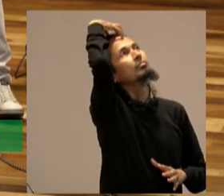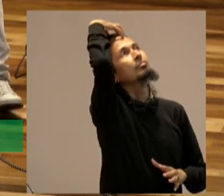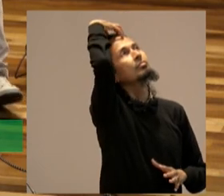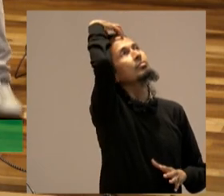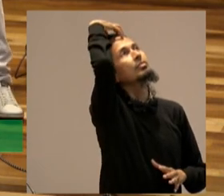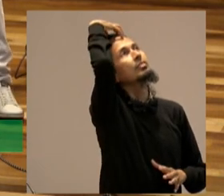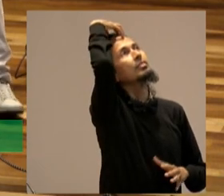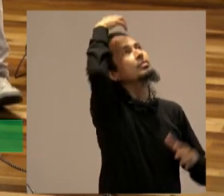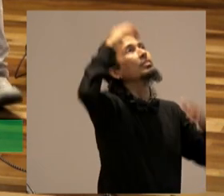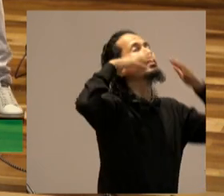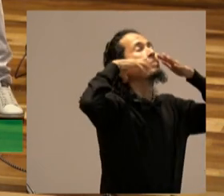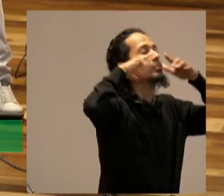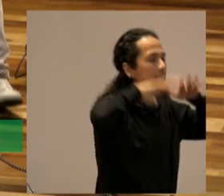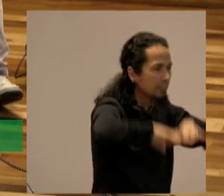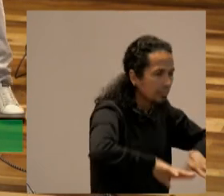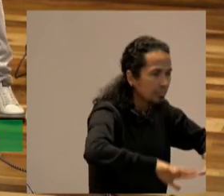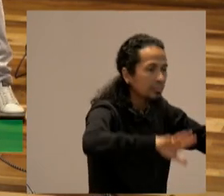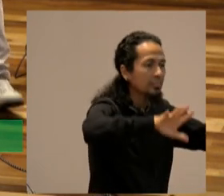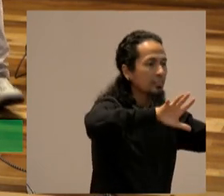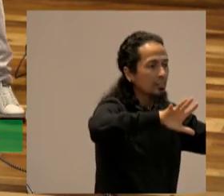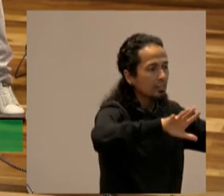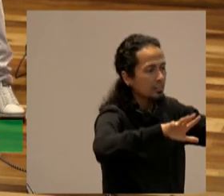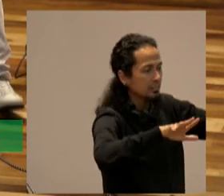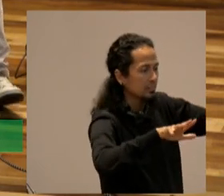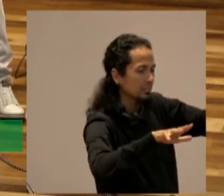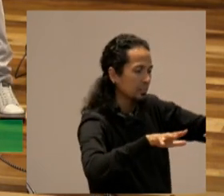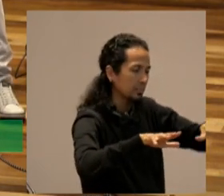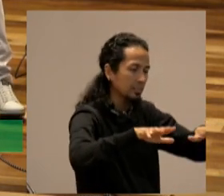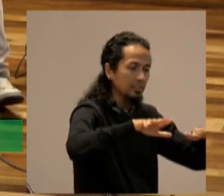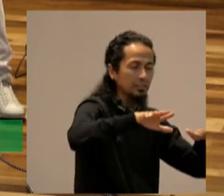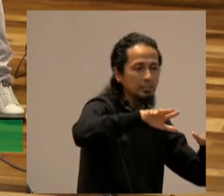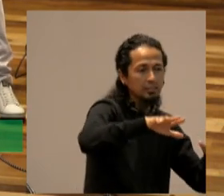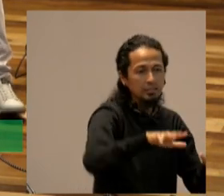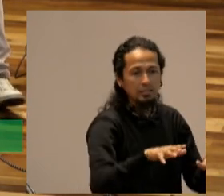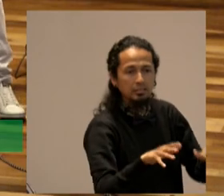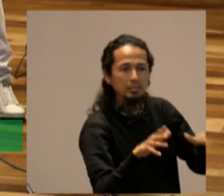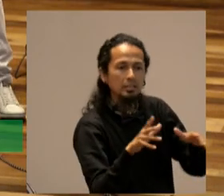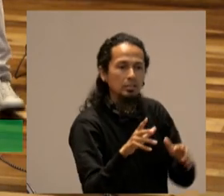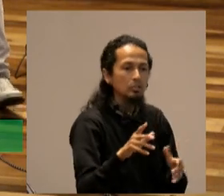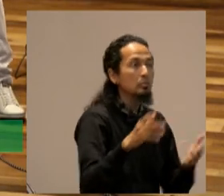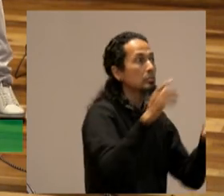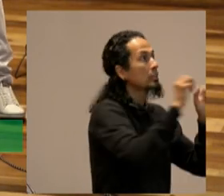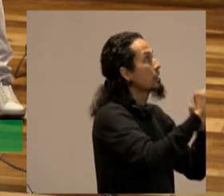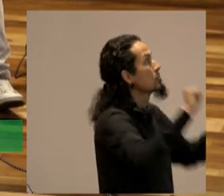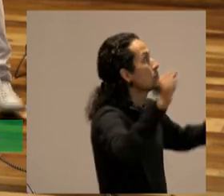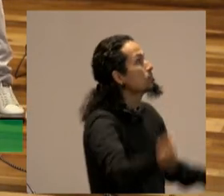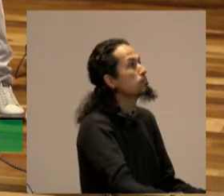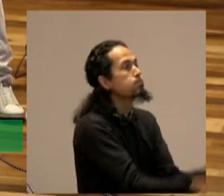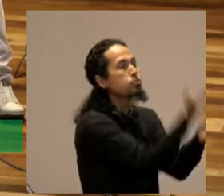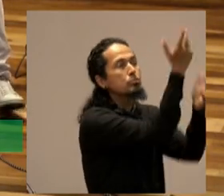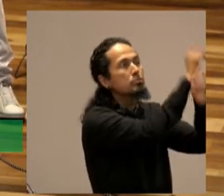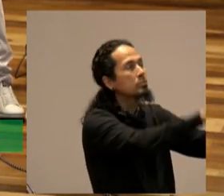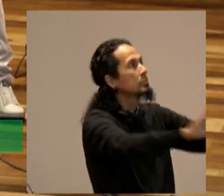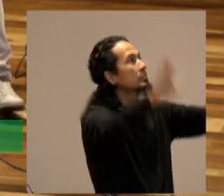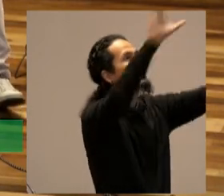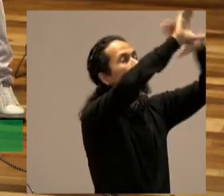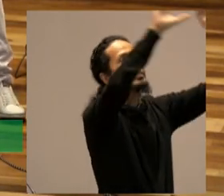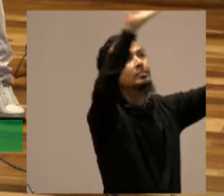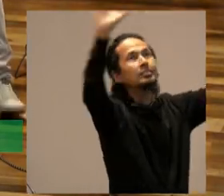É num xaréu que brilha a prata, a luz do céu, e o povo